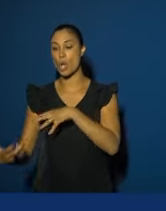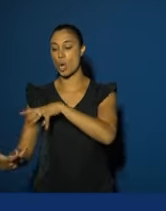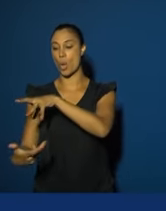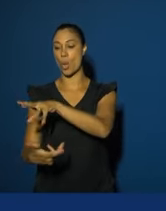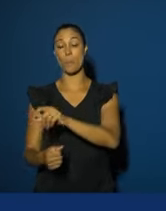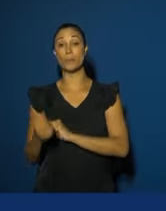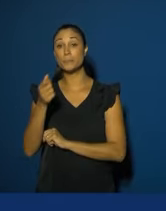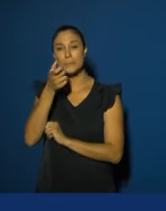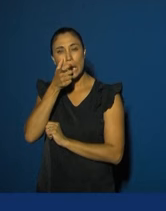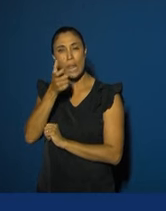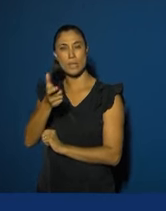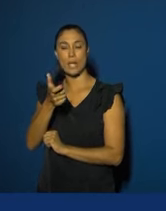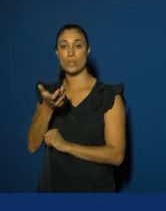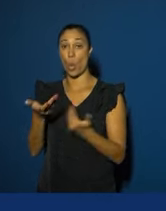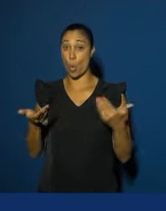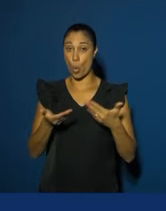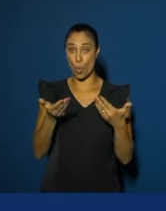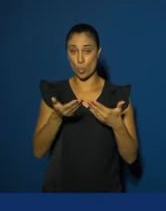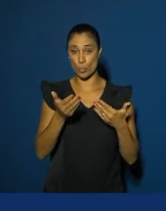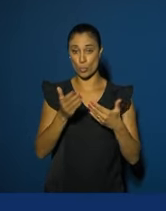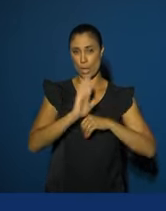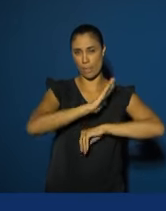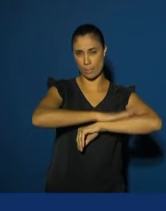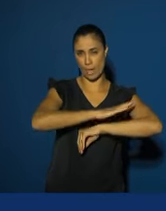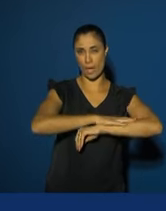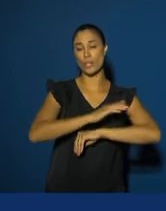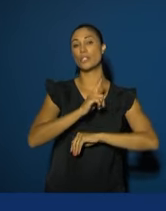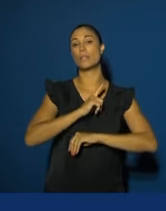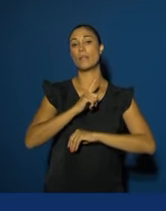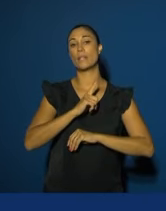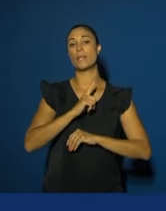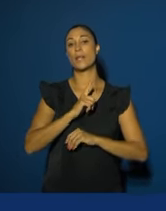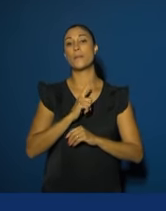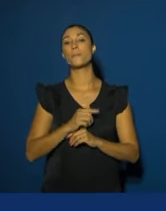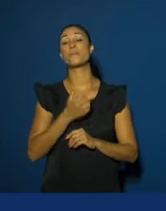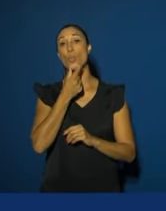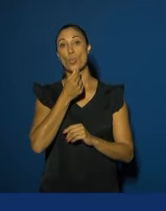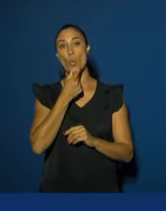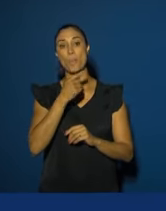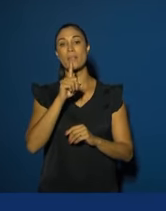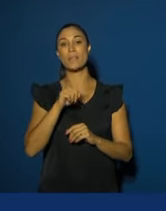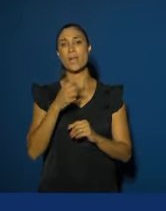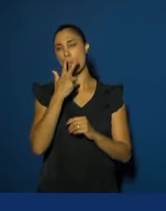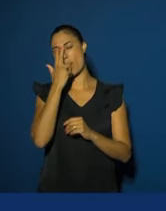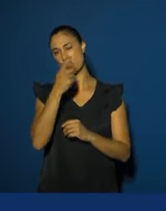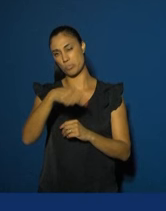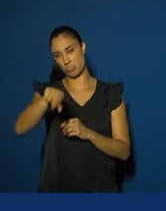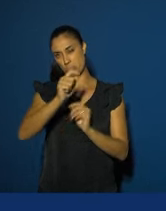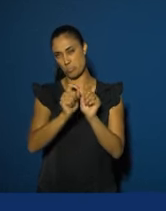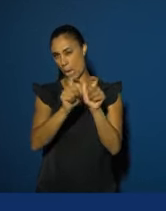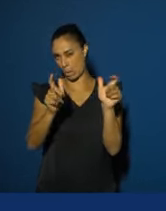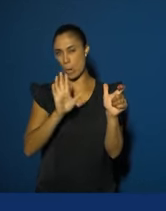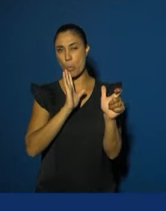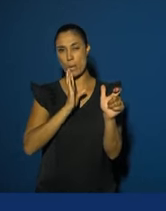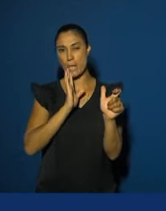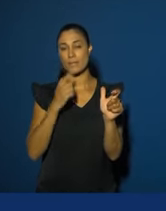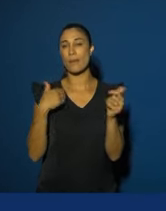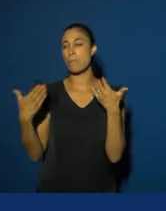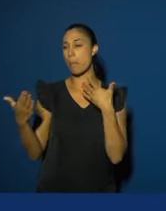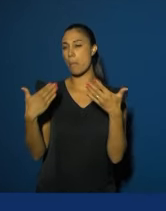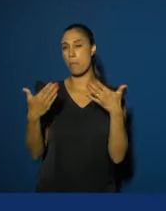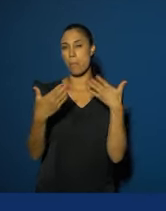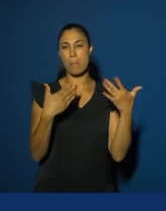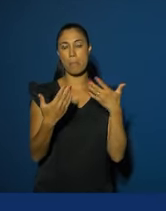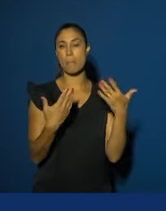interessante hoje mais tarde nós vamos ter o Bill wman que acho que todos vocês conhecem vai bater um papo